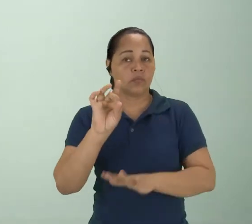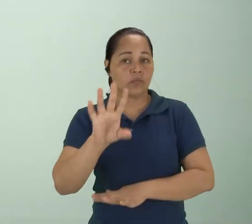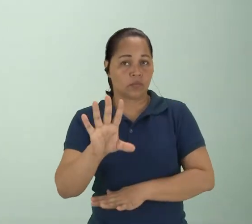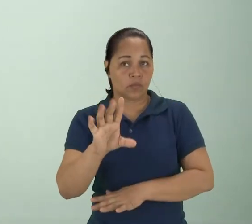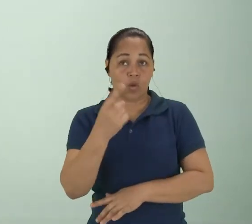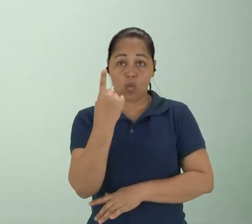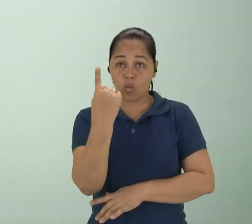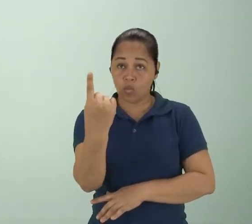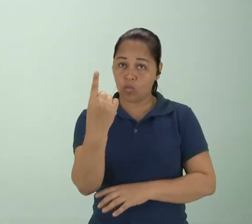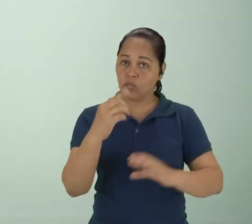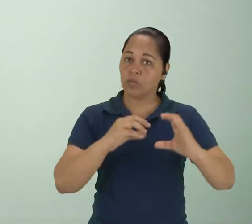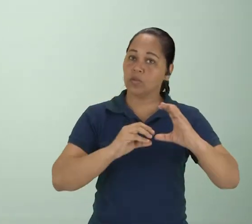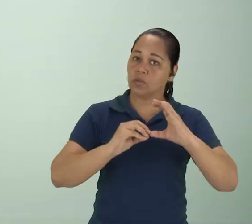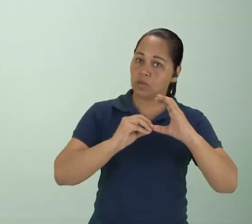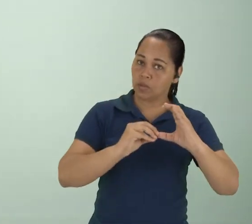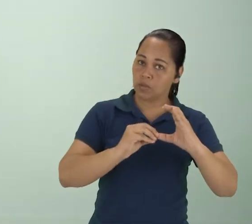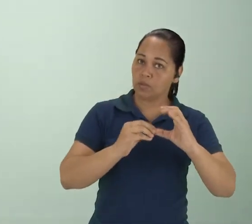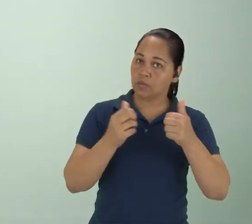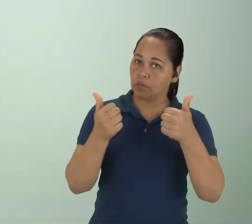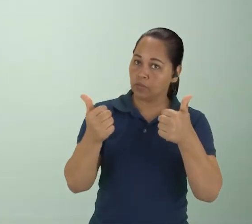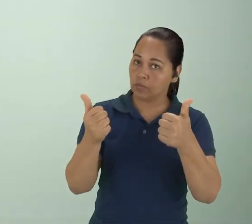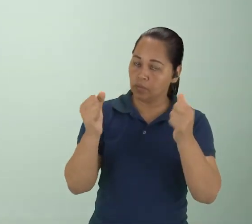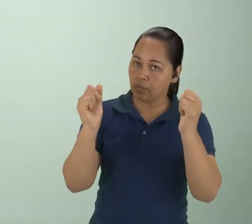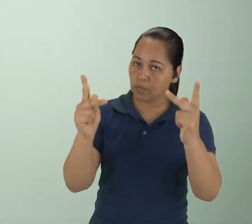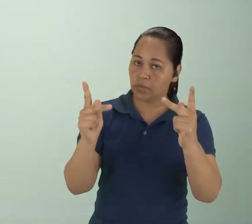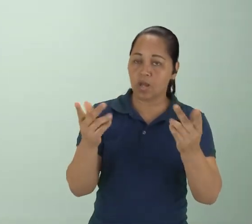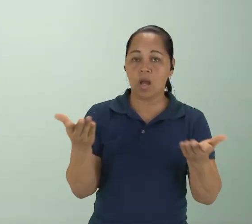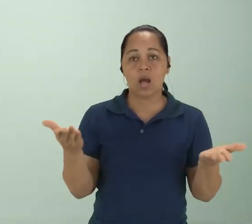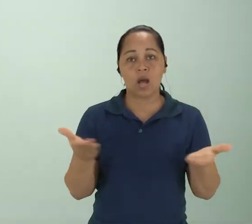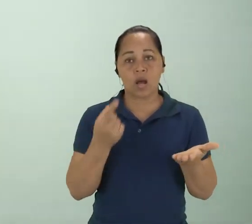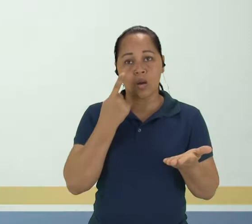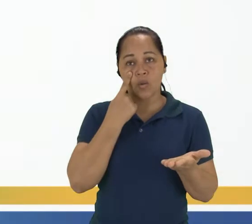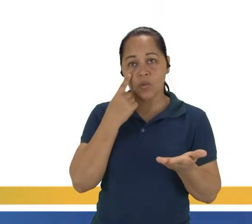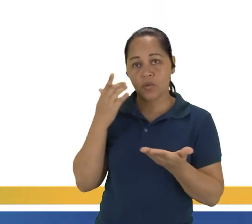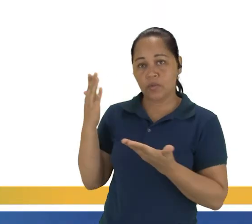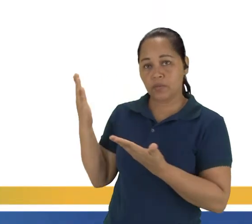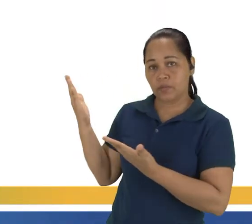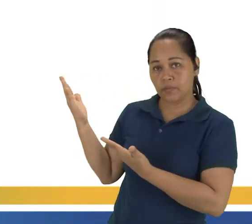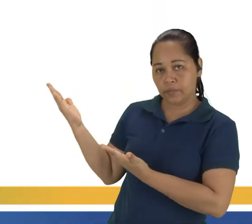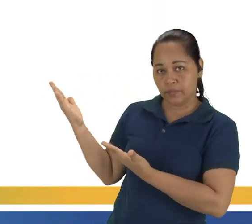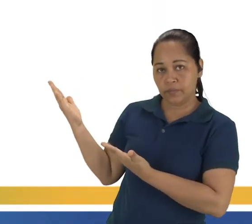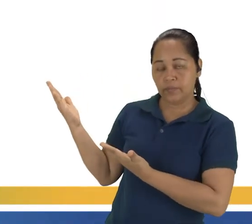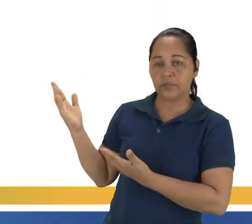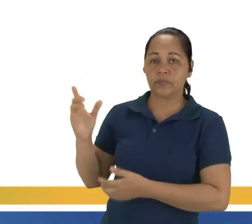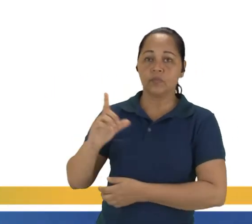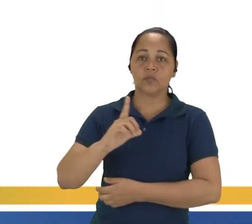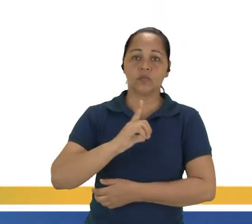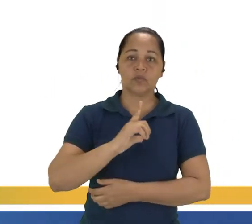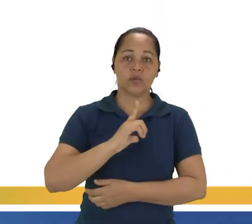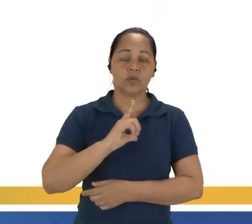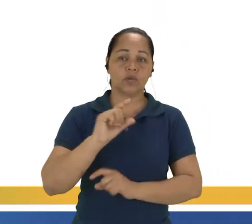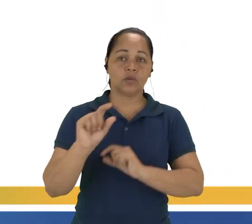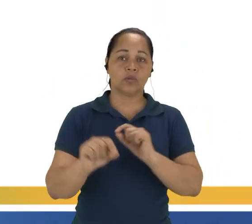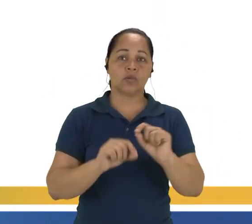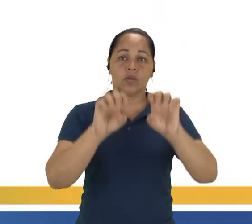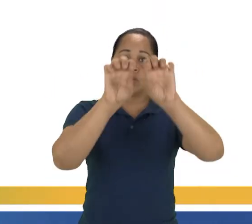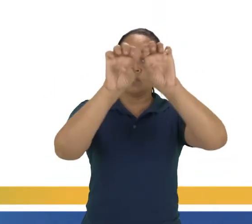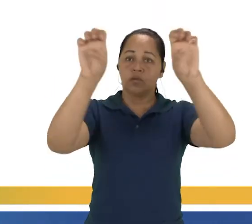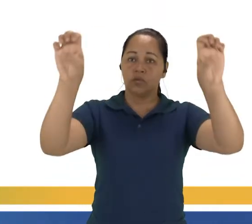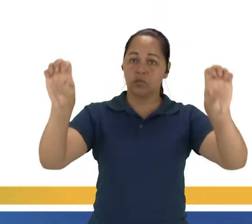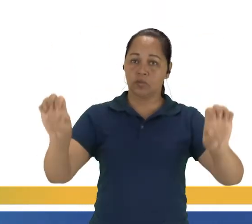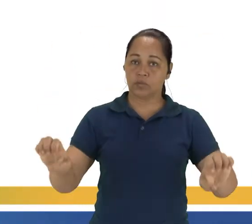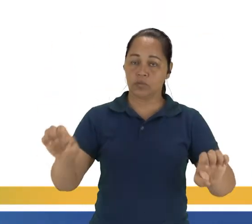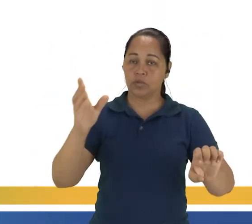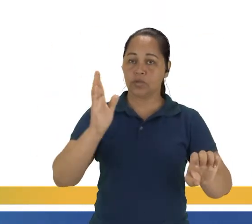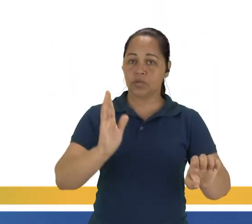uma célula, né? Unicelular, tá bom? Então, vamos à imagem. Aqui a gente tem um esquemazinho das fases da mitose.